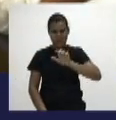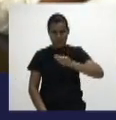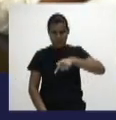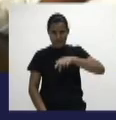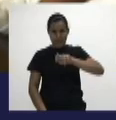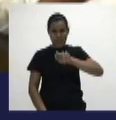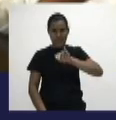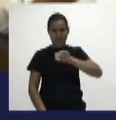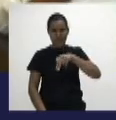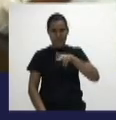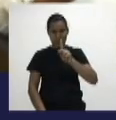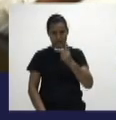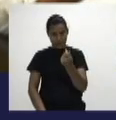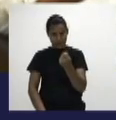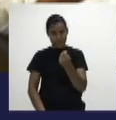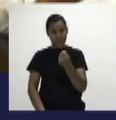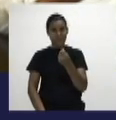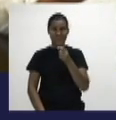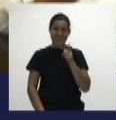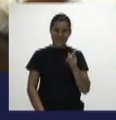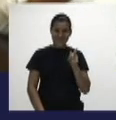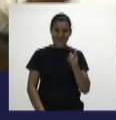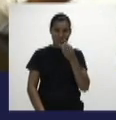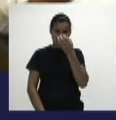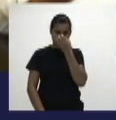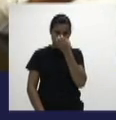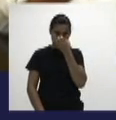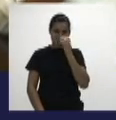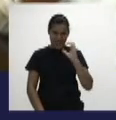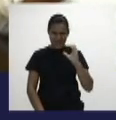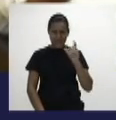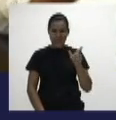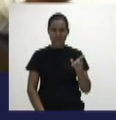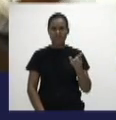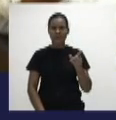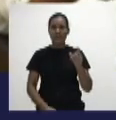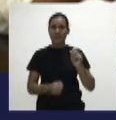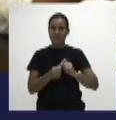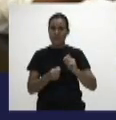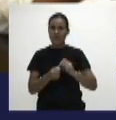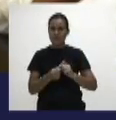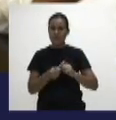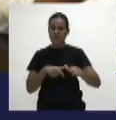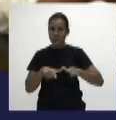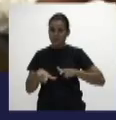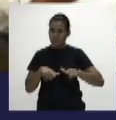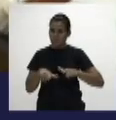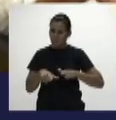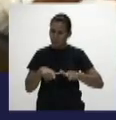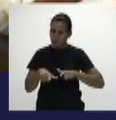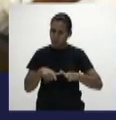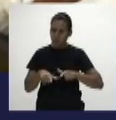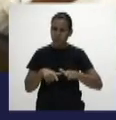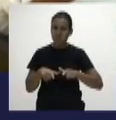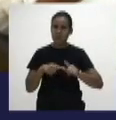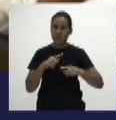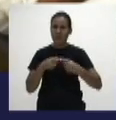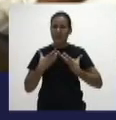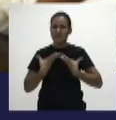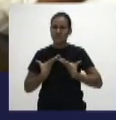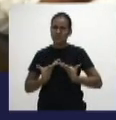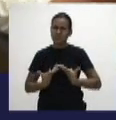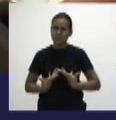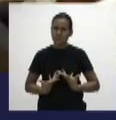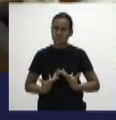vai paraa TV mas chat o Carequinha eh fazia um programa diário aí ele se cansou saiu do programa e a produtora do programa que era a